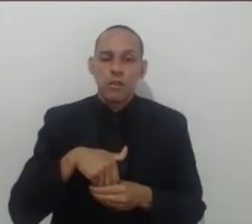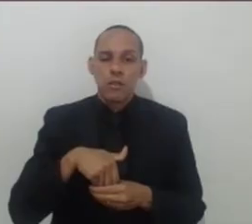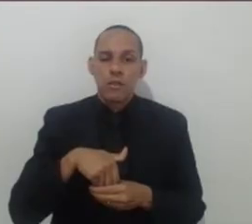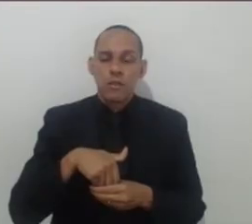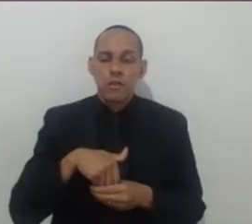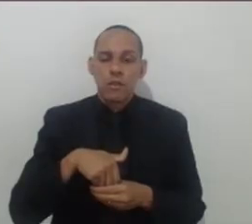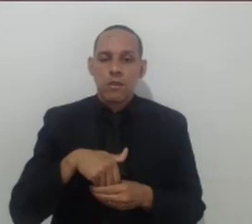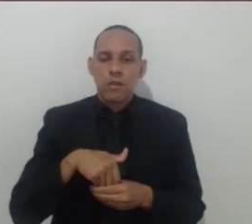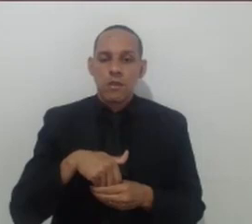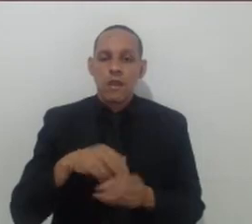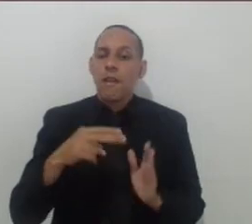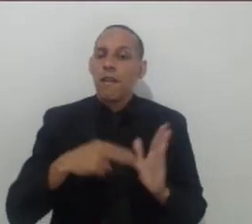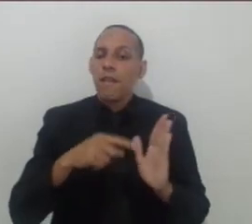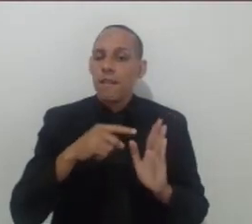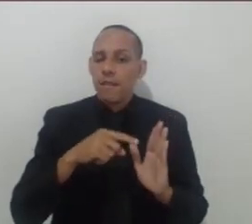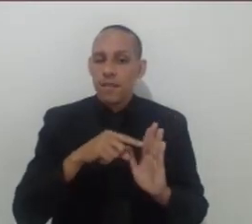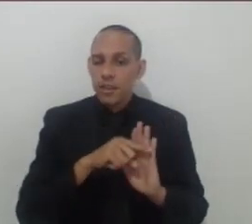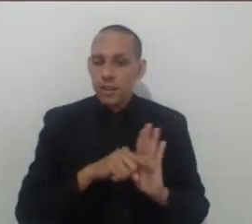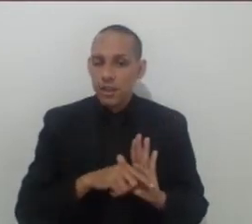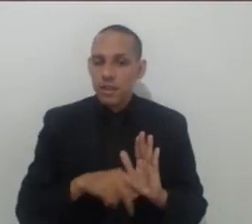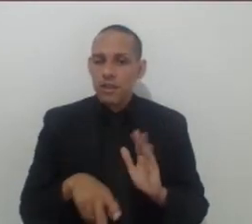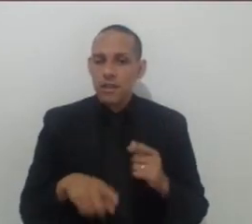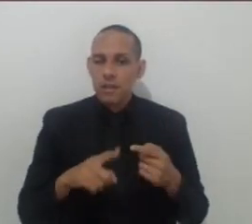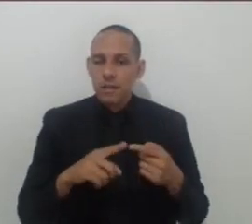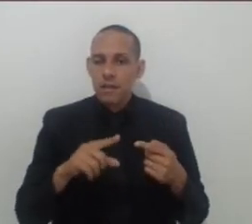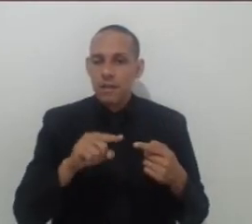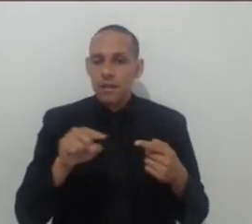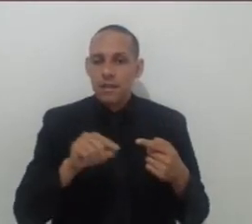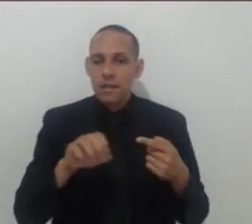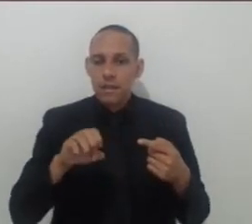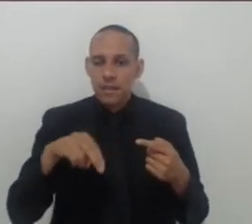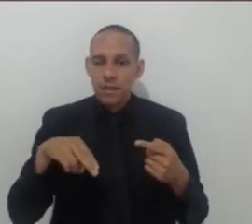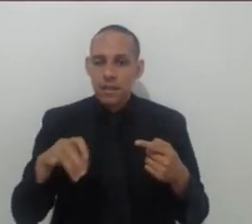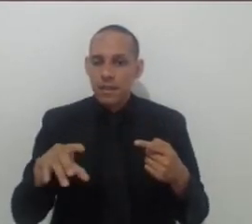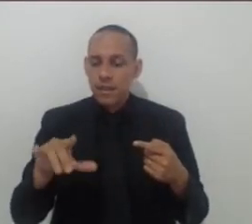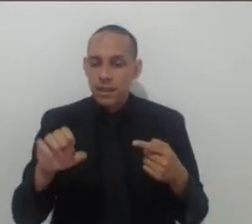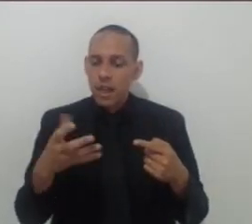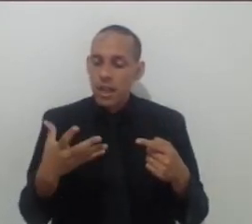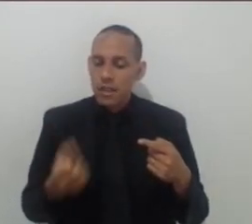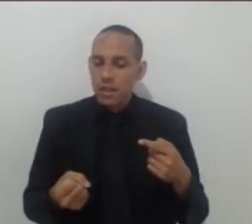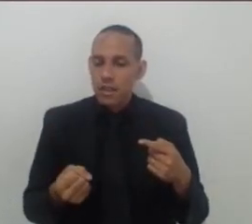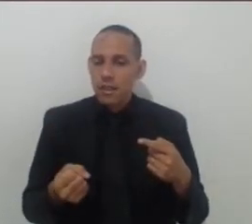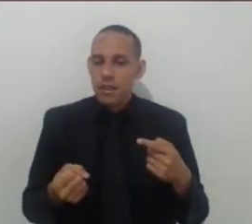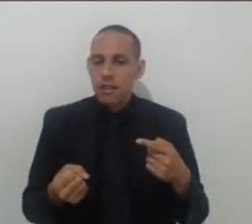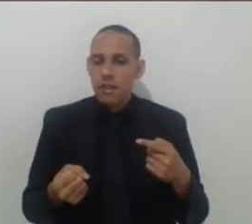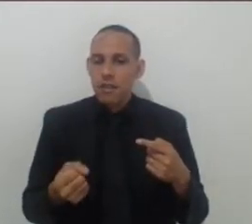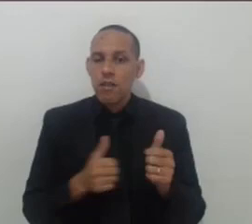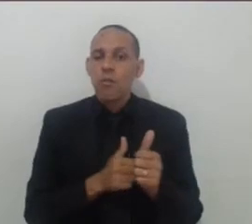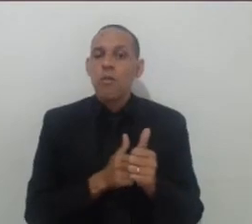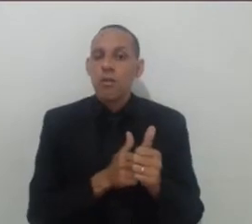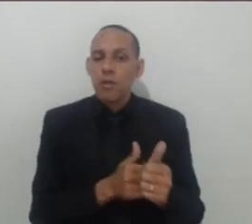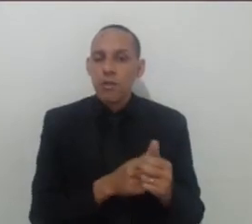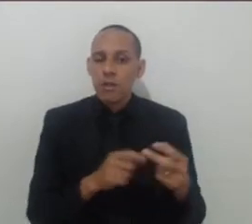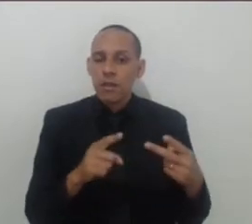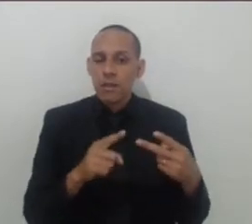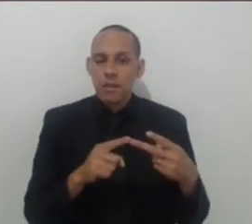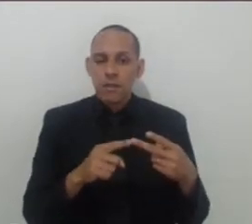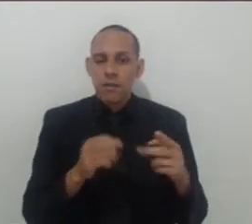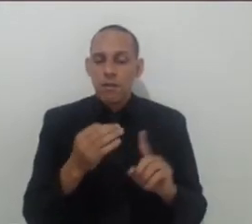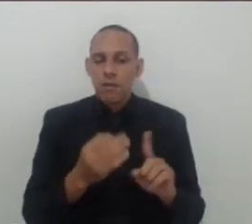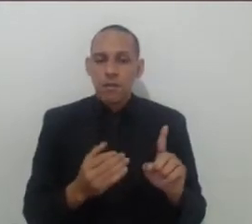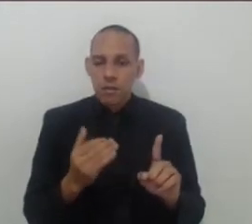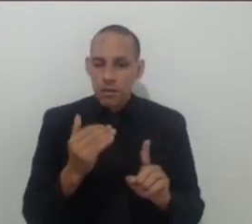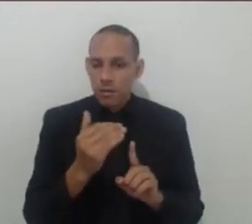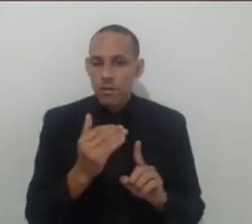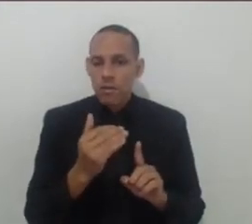voto vista da desembargadora Zeneide, julgando procedente de ação, acompanhada pelo desembargador, aqui quem está